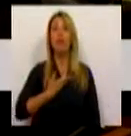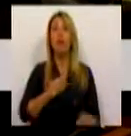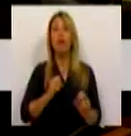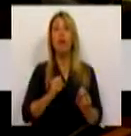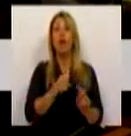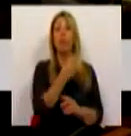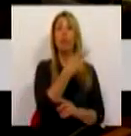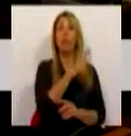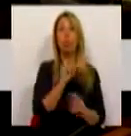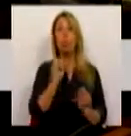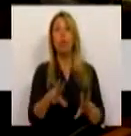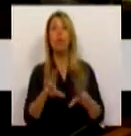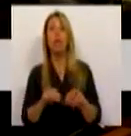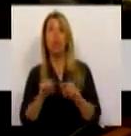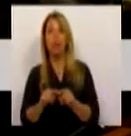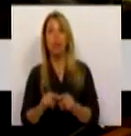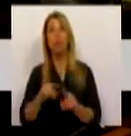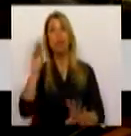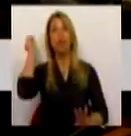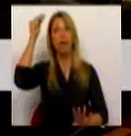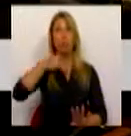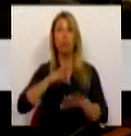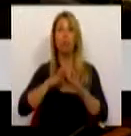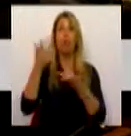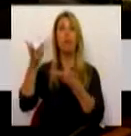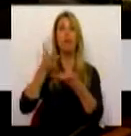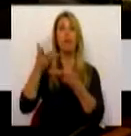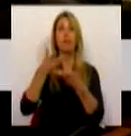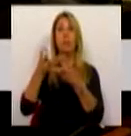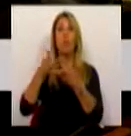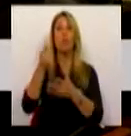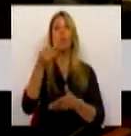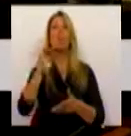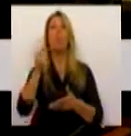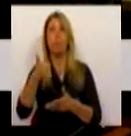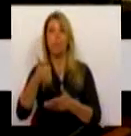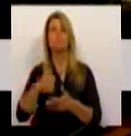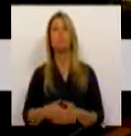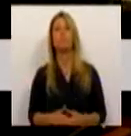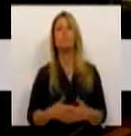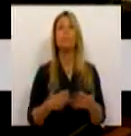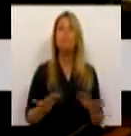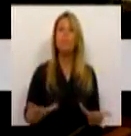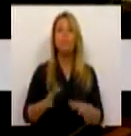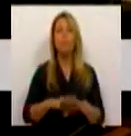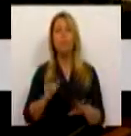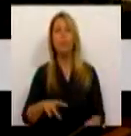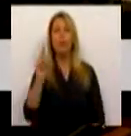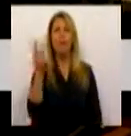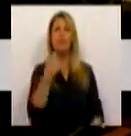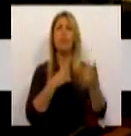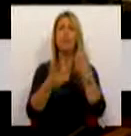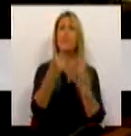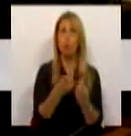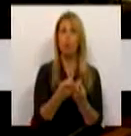líquido da República no que diz respeito à sua relação com o produto interno bruto. Por isso, há 2 perguntas